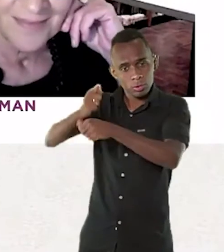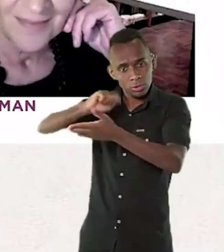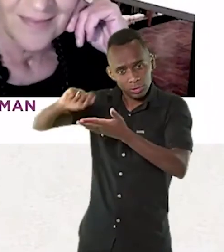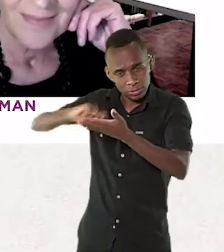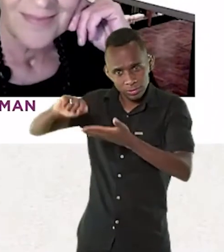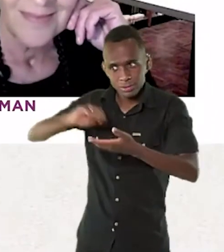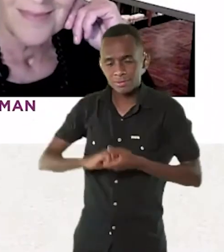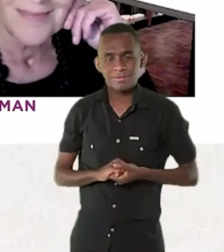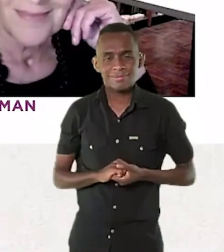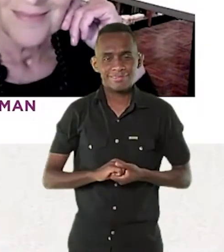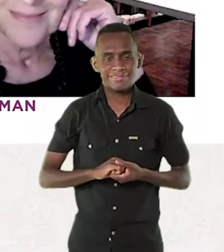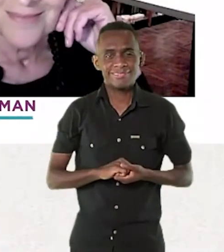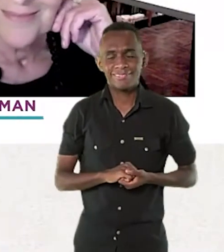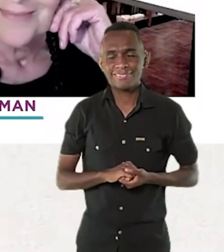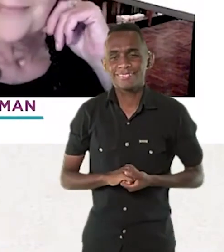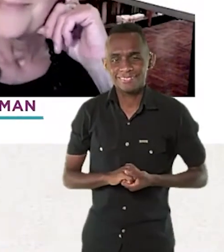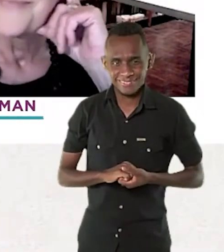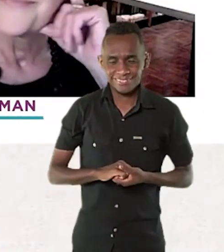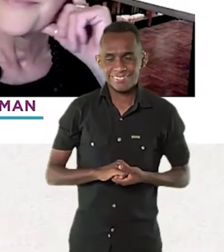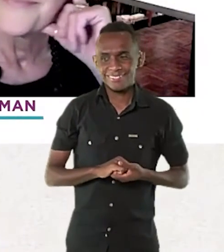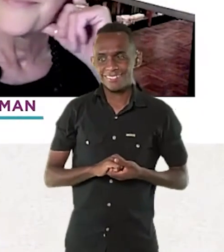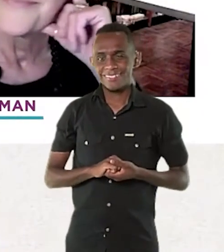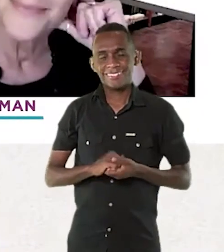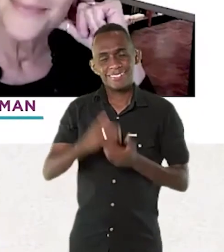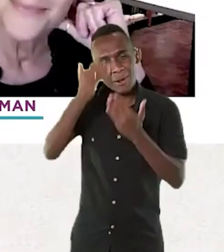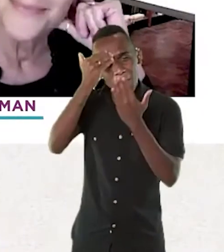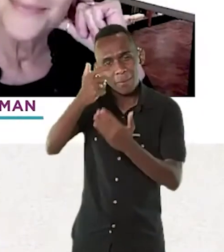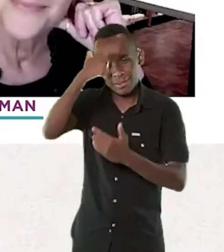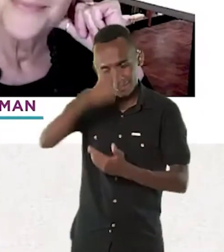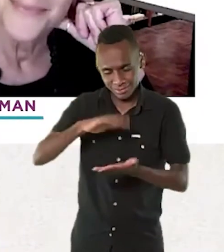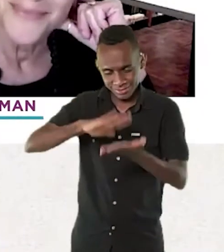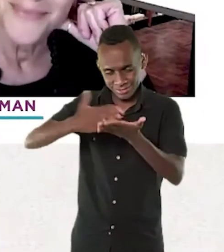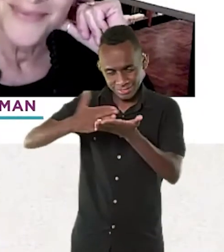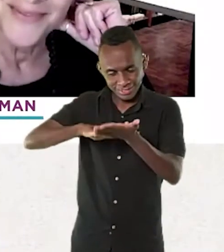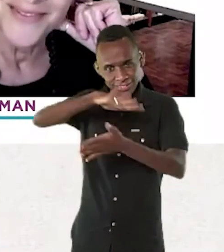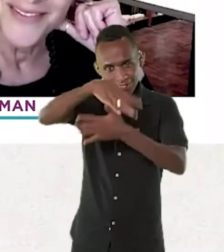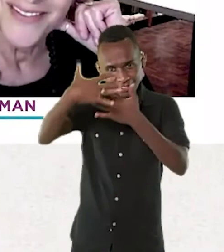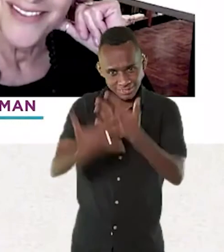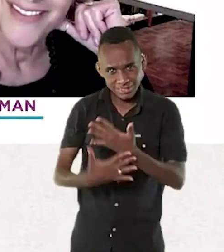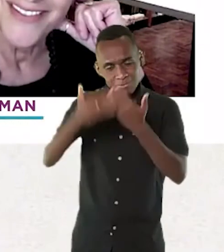Senhor Eduardo Rodrigo, muitíssimo obrigado pelo seu trabalho.